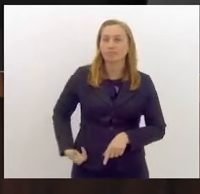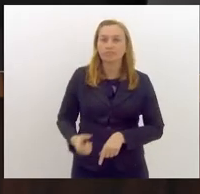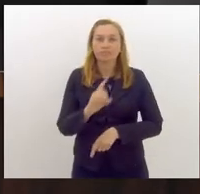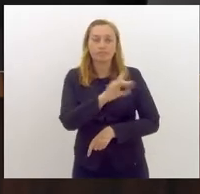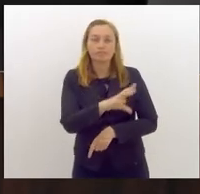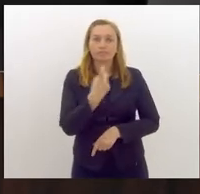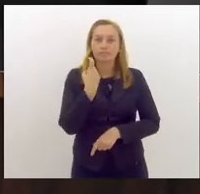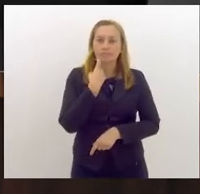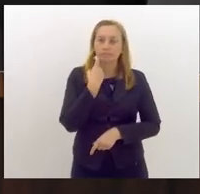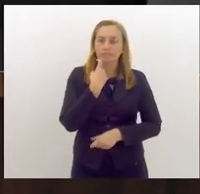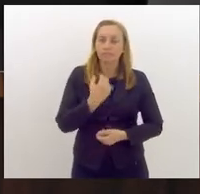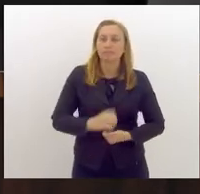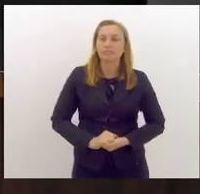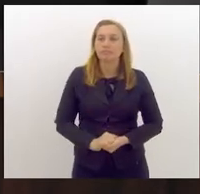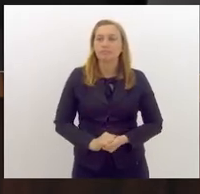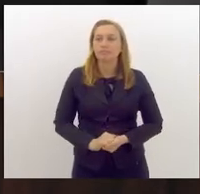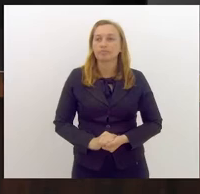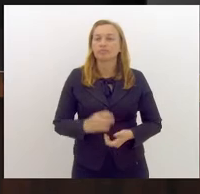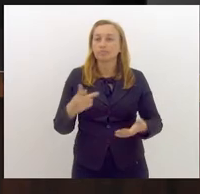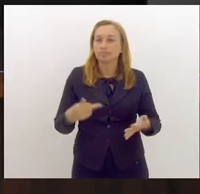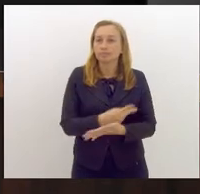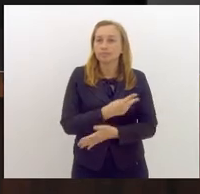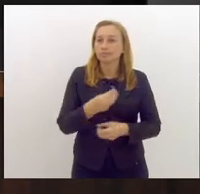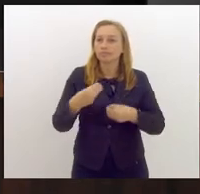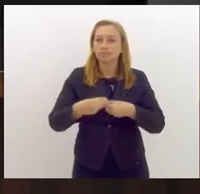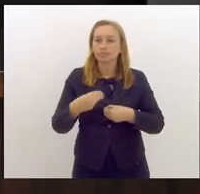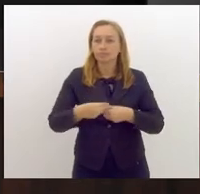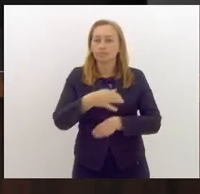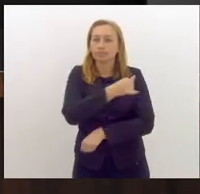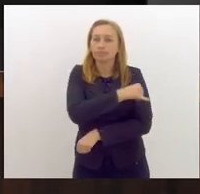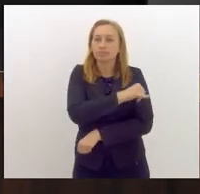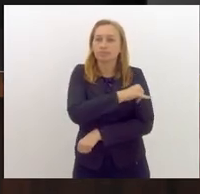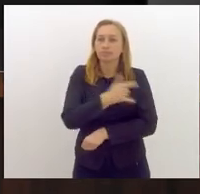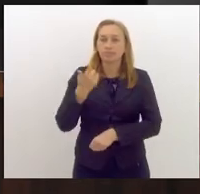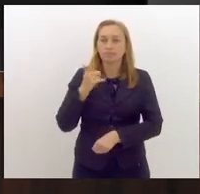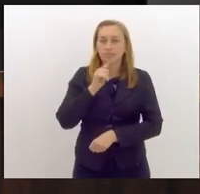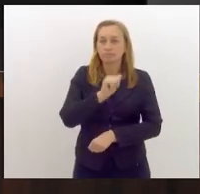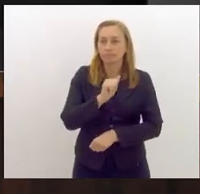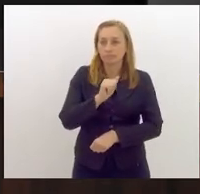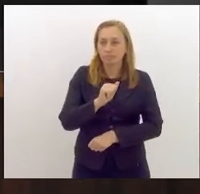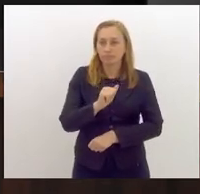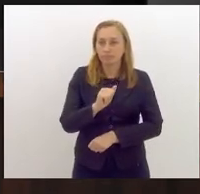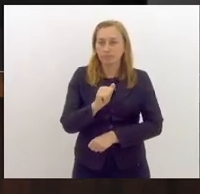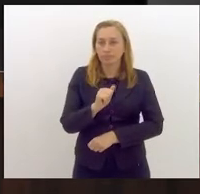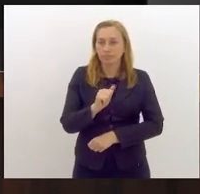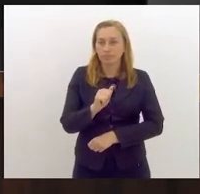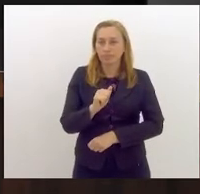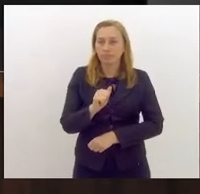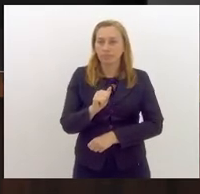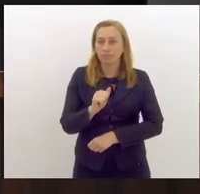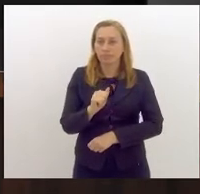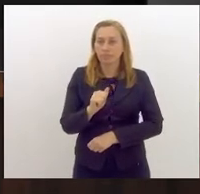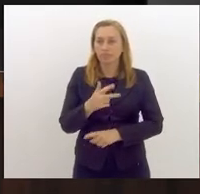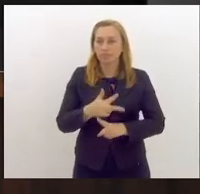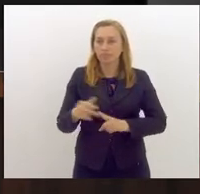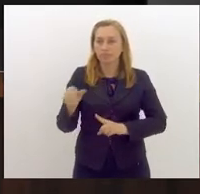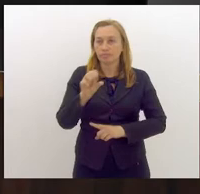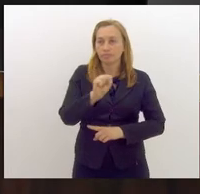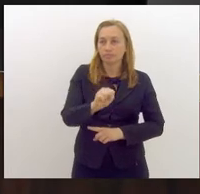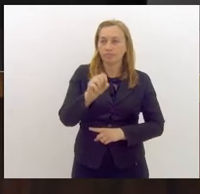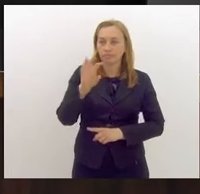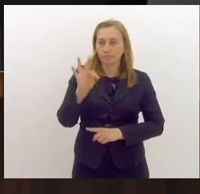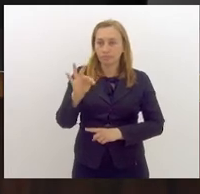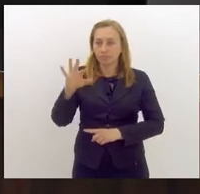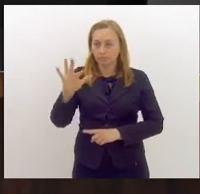sexta-feira aconteceu do município do Rio ganhar uma liminar o STF e